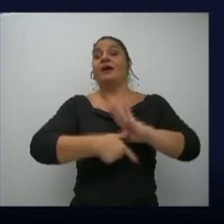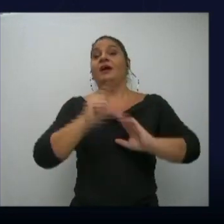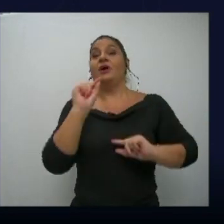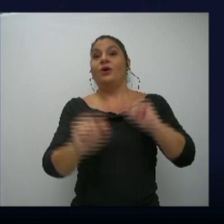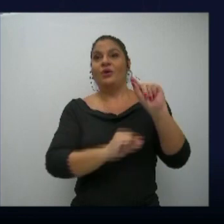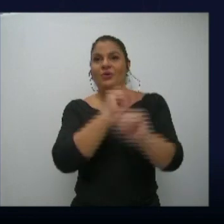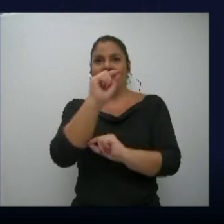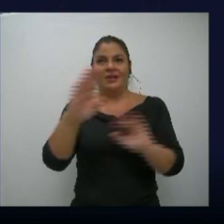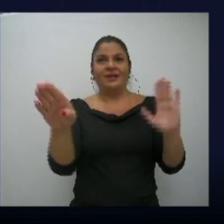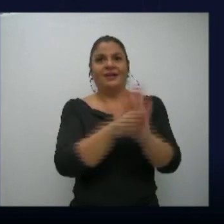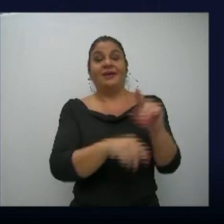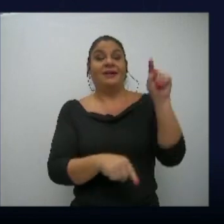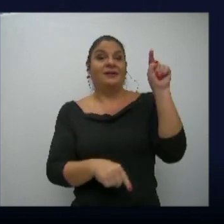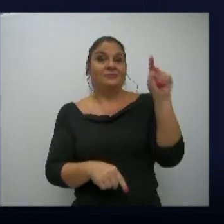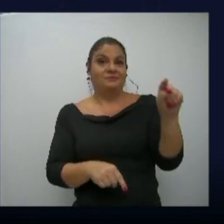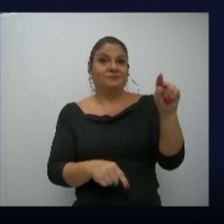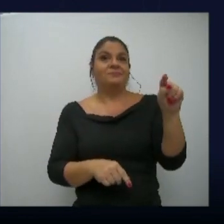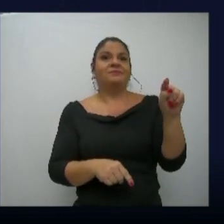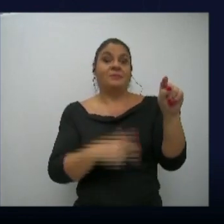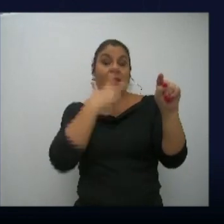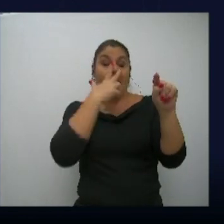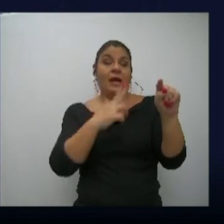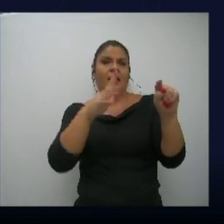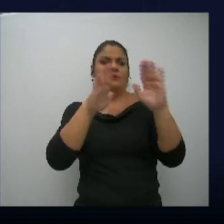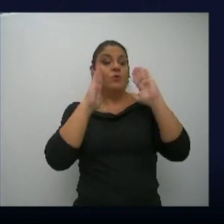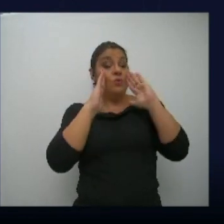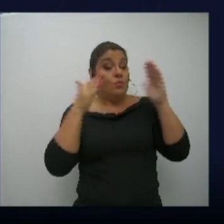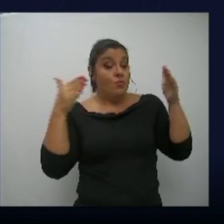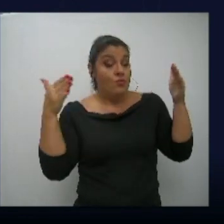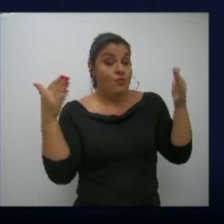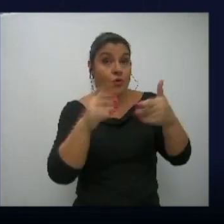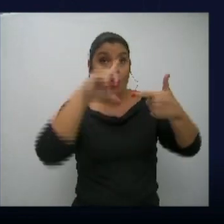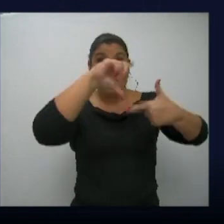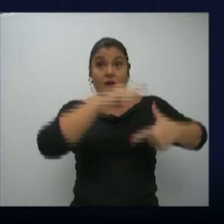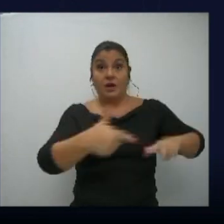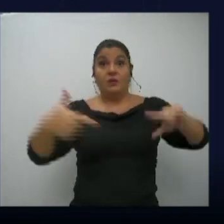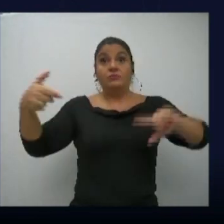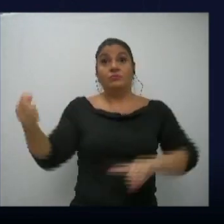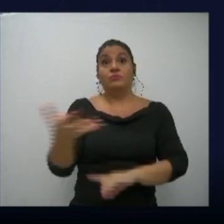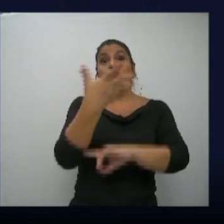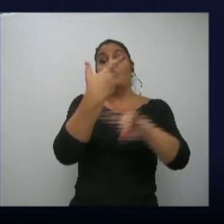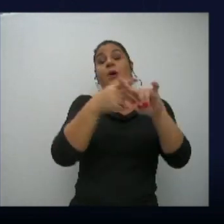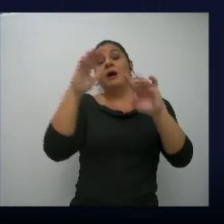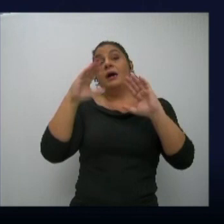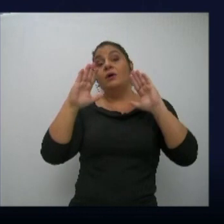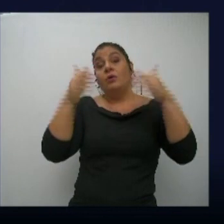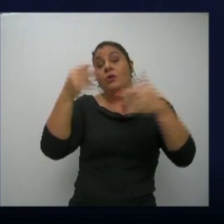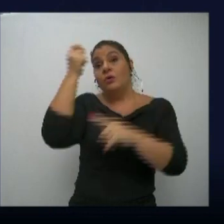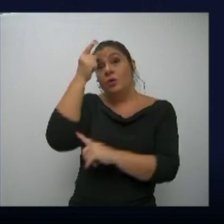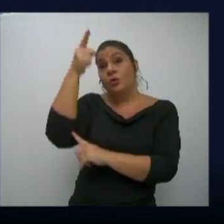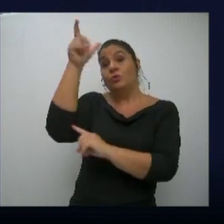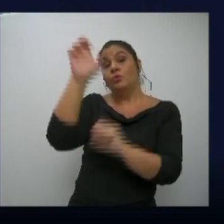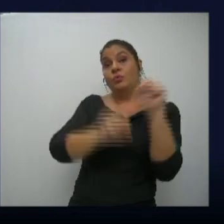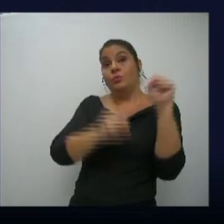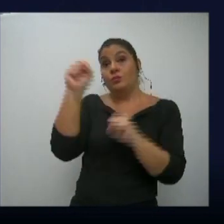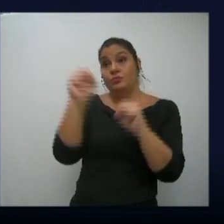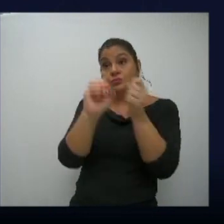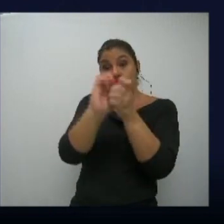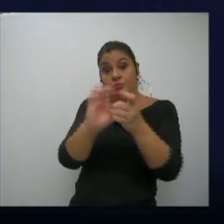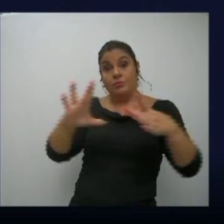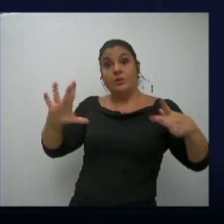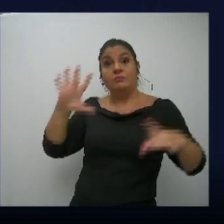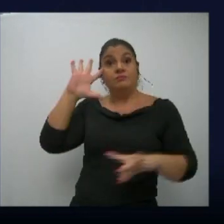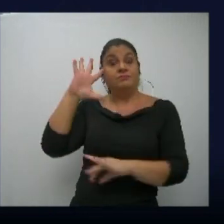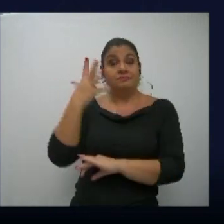disse anteriormente chegar lá eu acho que não é o foco na inovação o direito é muito mais um foco na cultura corporativa e